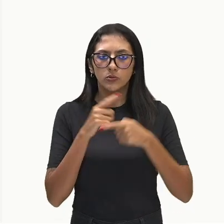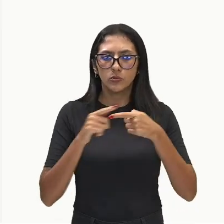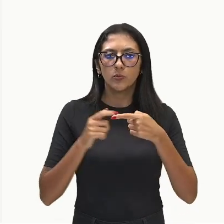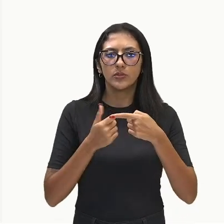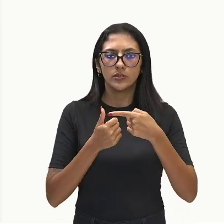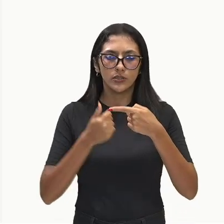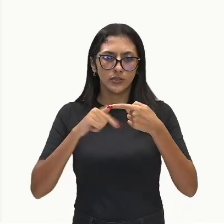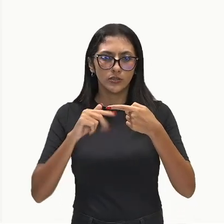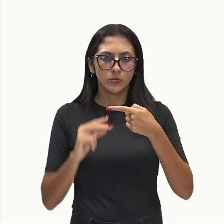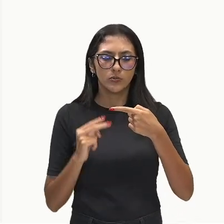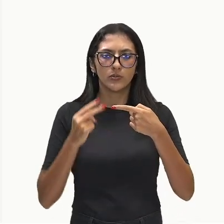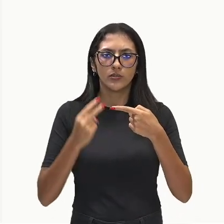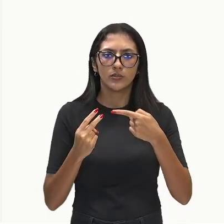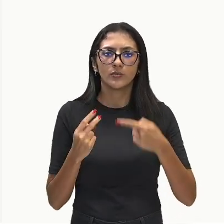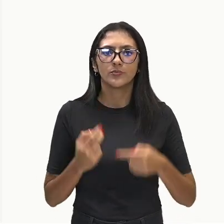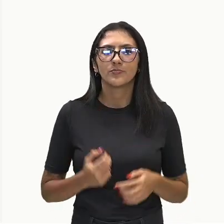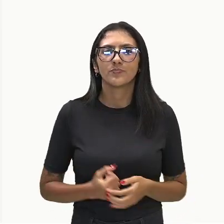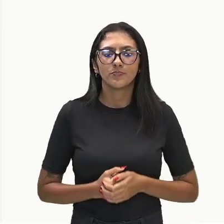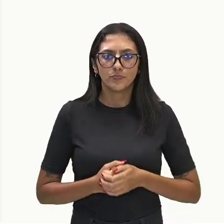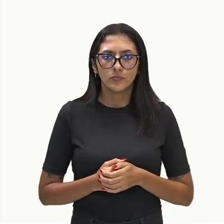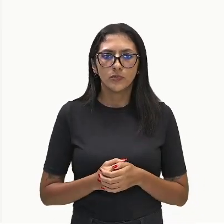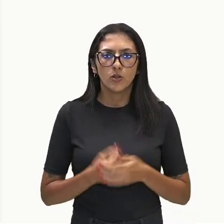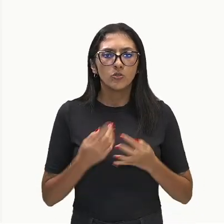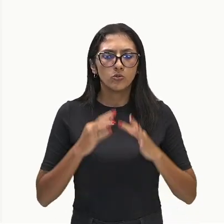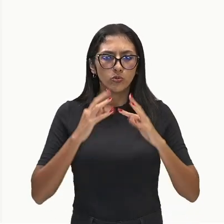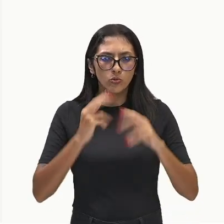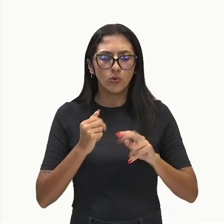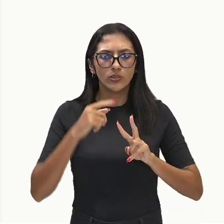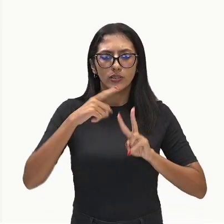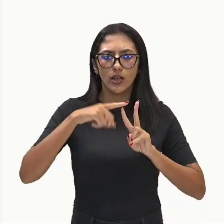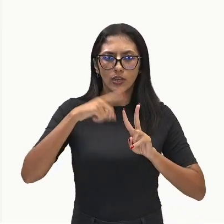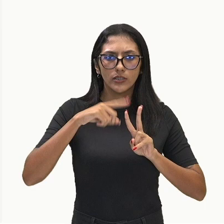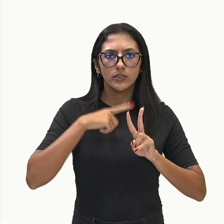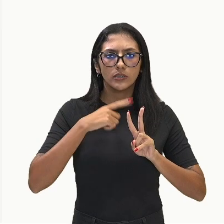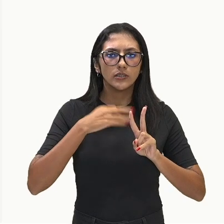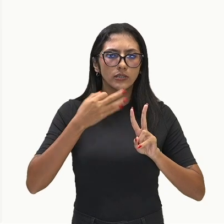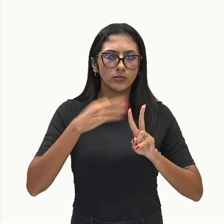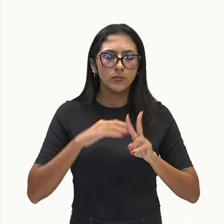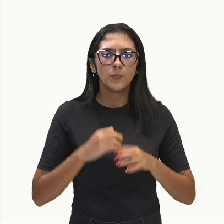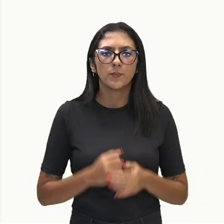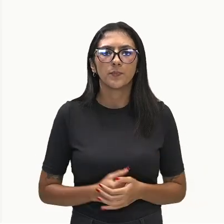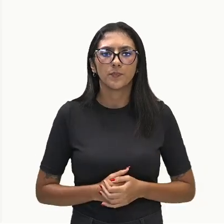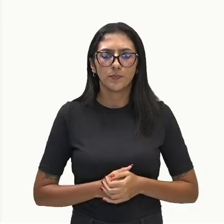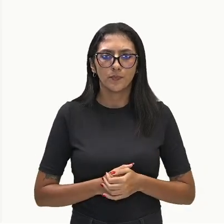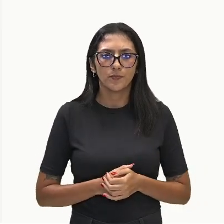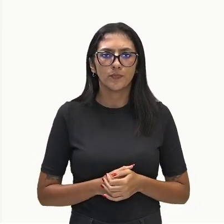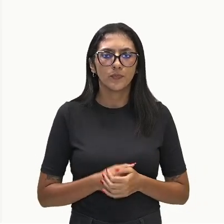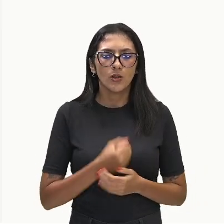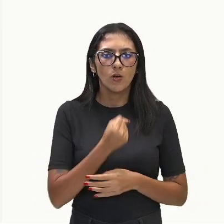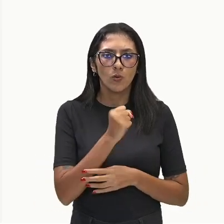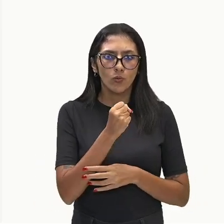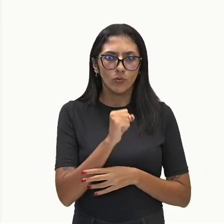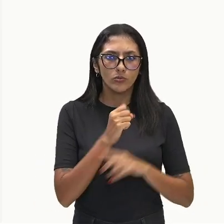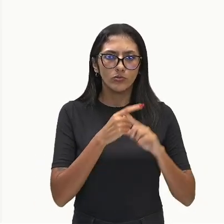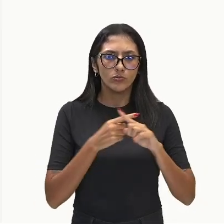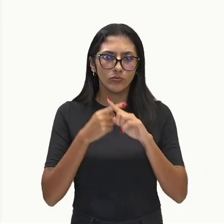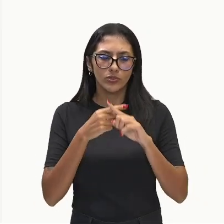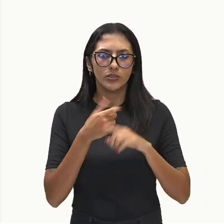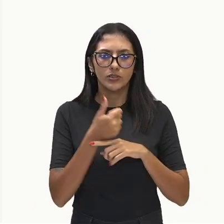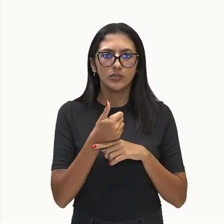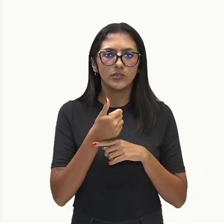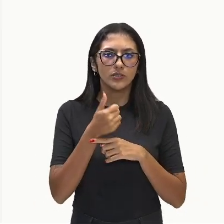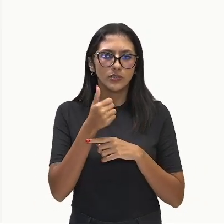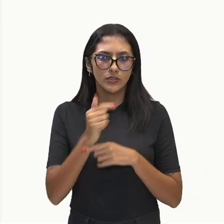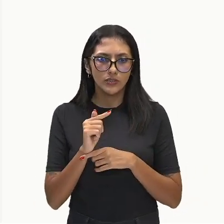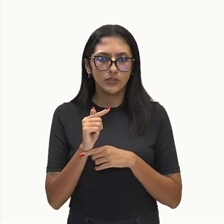17 ao quadrado. Todas essas raízes são exatas. Raiz de 64 é 8, raiz de